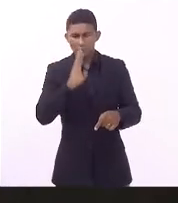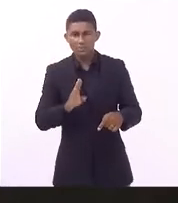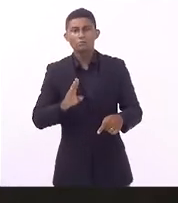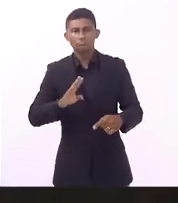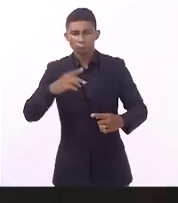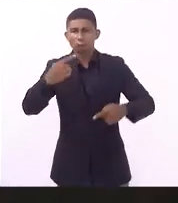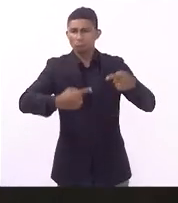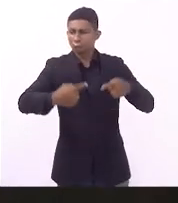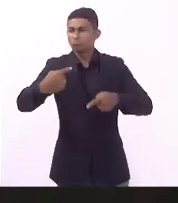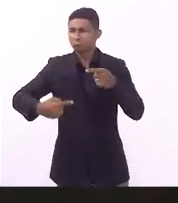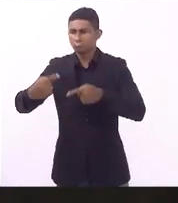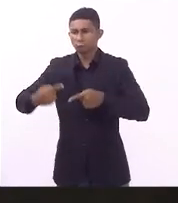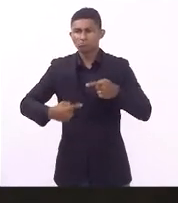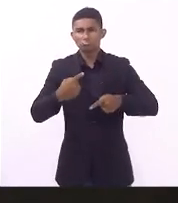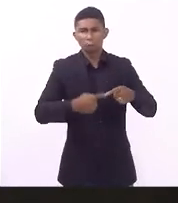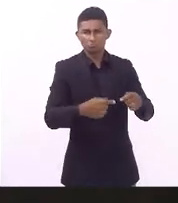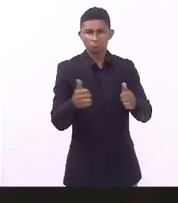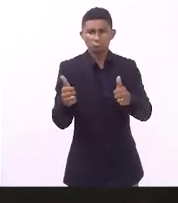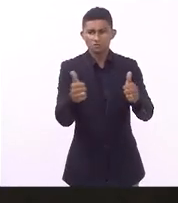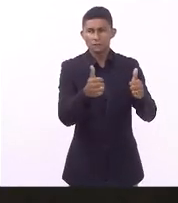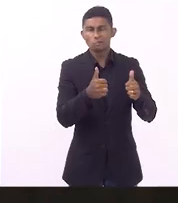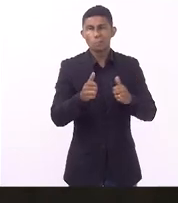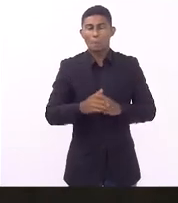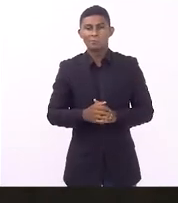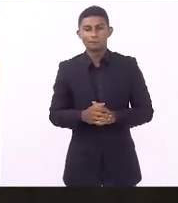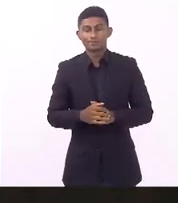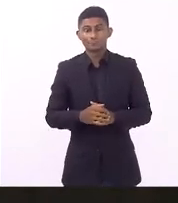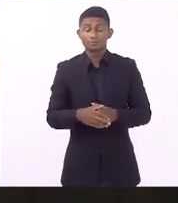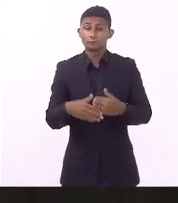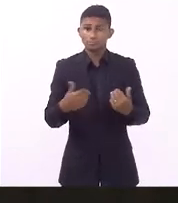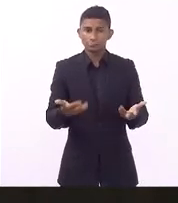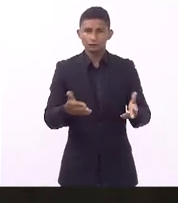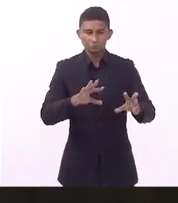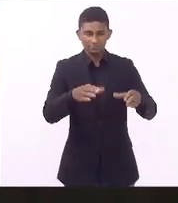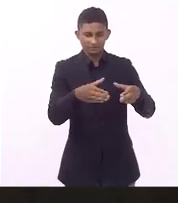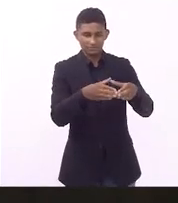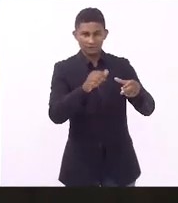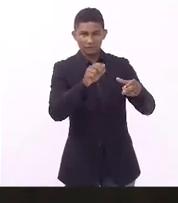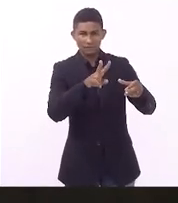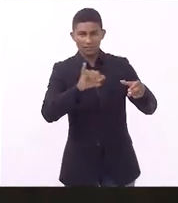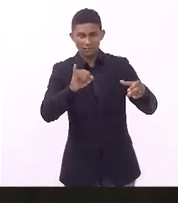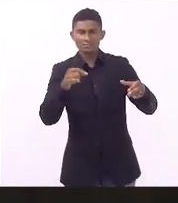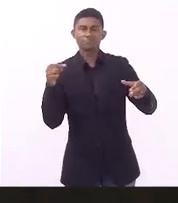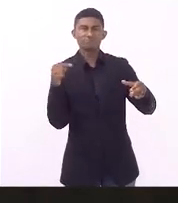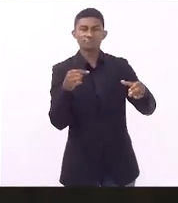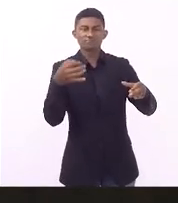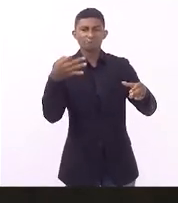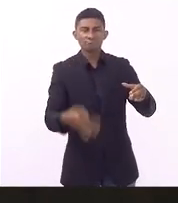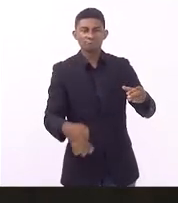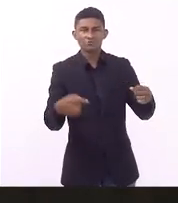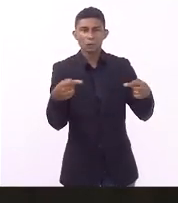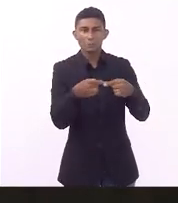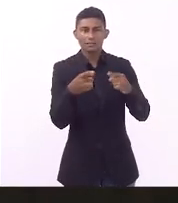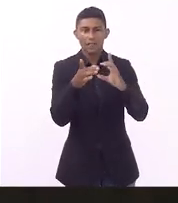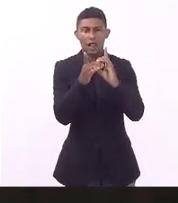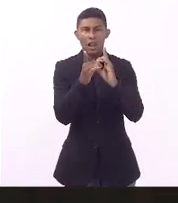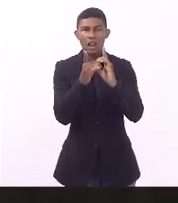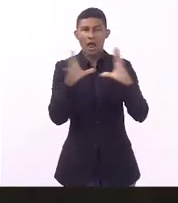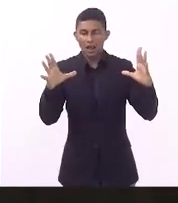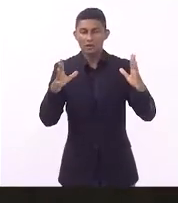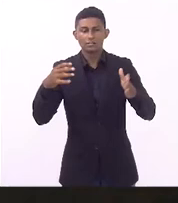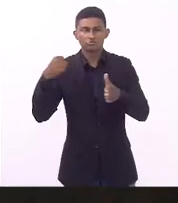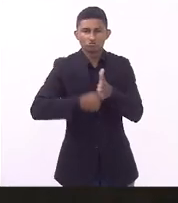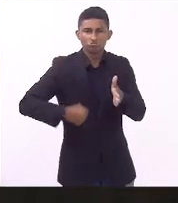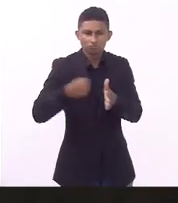exagero a gente dizer que a ABI é um pilar, é um baluarte da luta democrática, da luta pelos